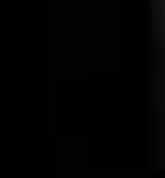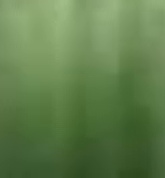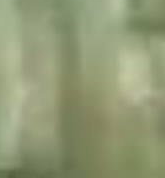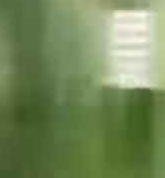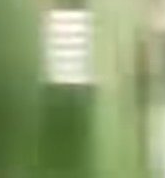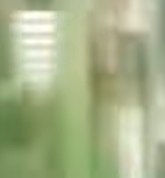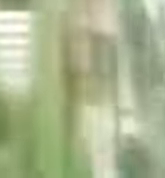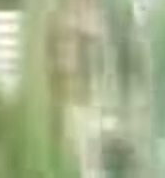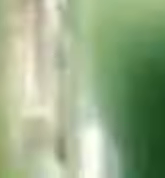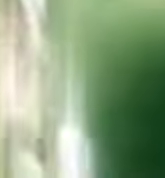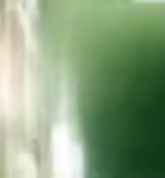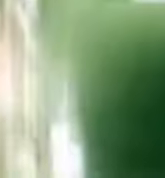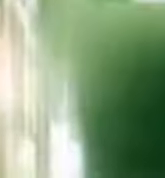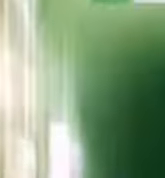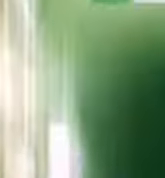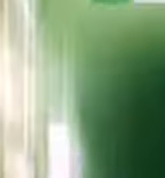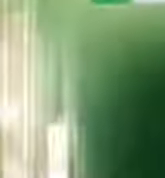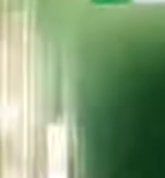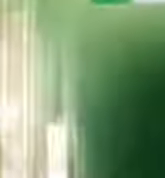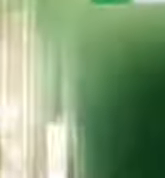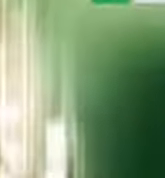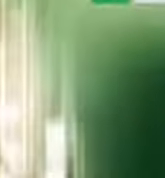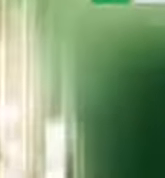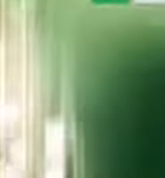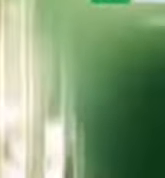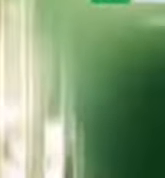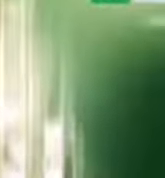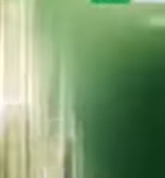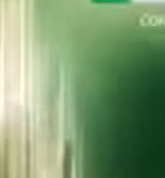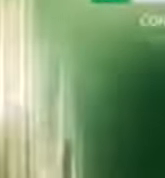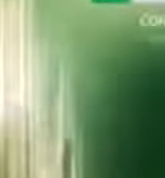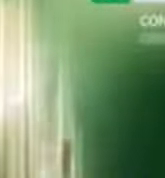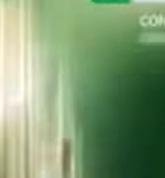Este programa é livre para todos os públicos.